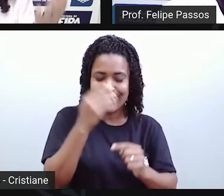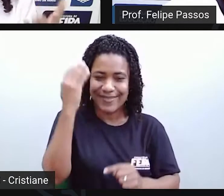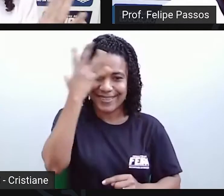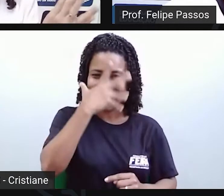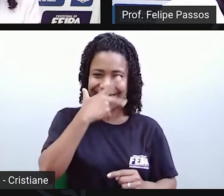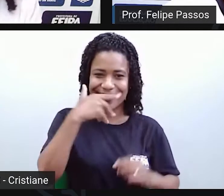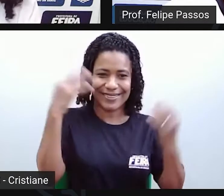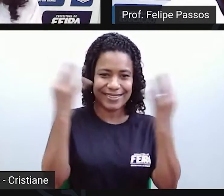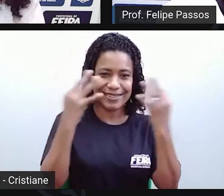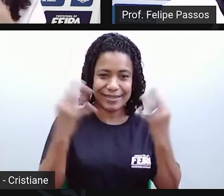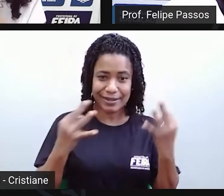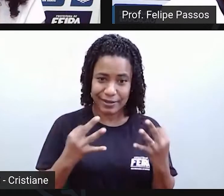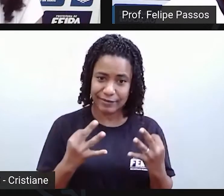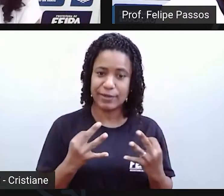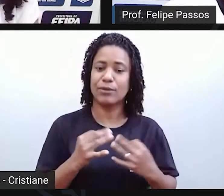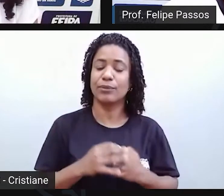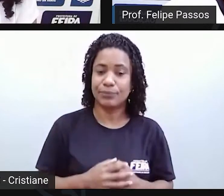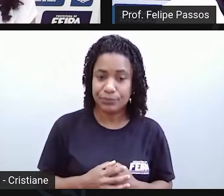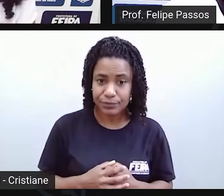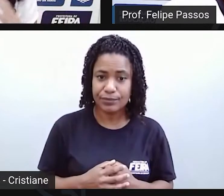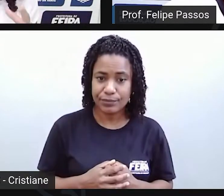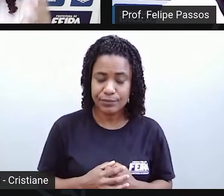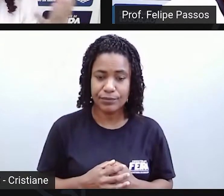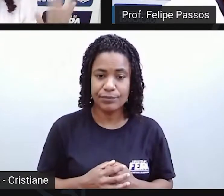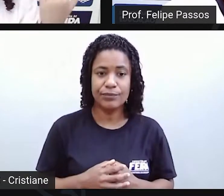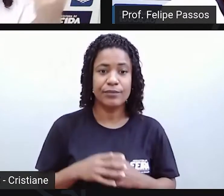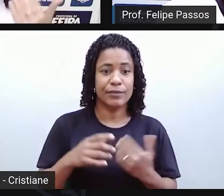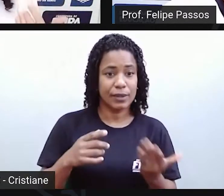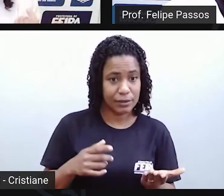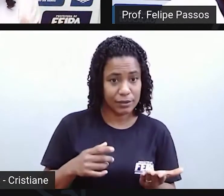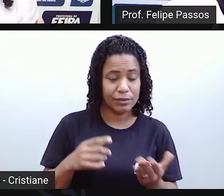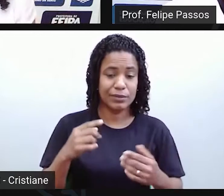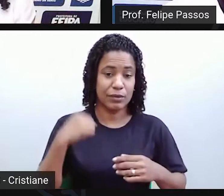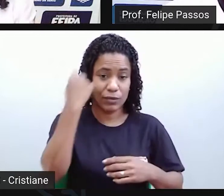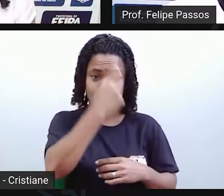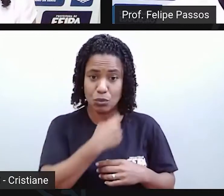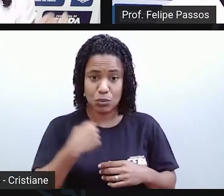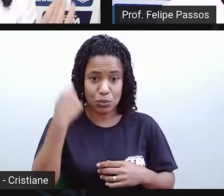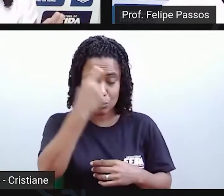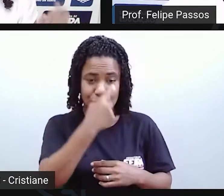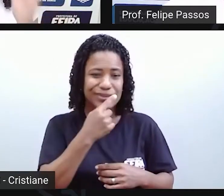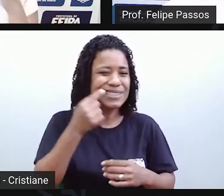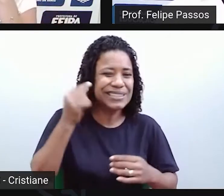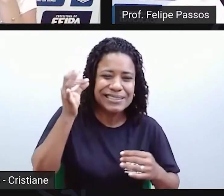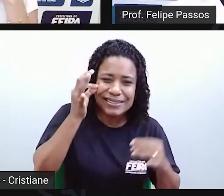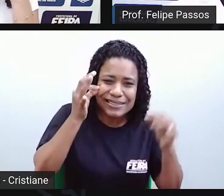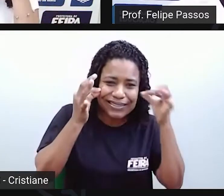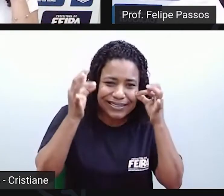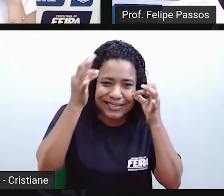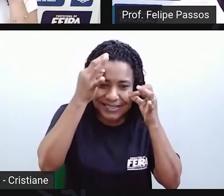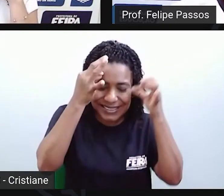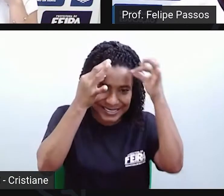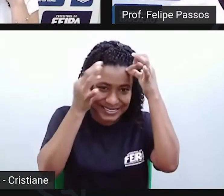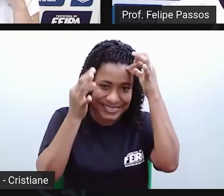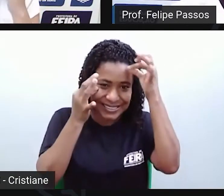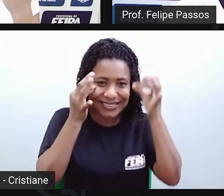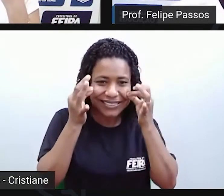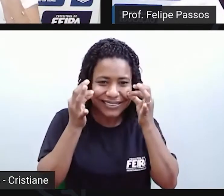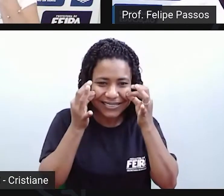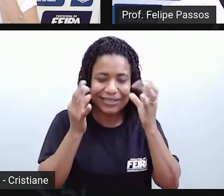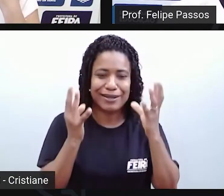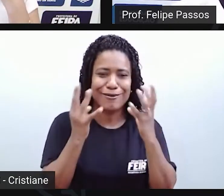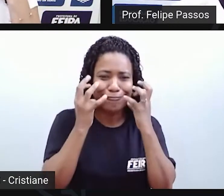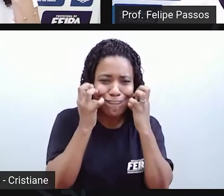para poder disfarçar marcas do nosso rosto, principalmente. Então, poros que estão